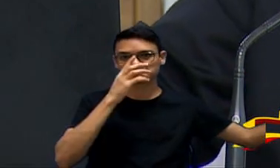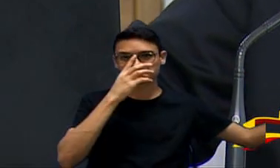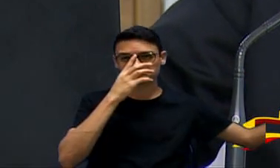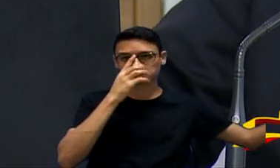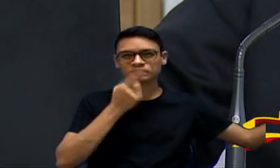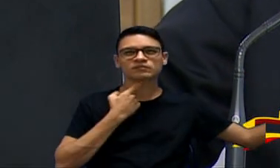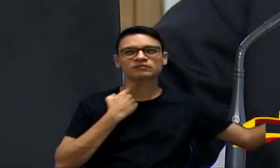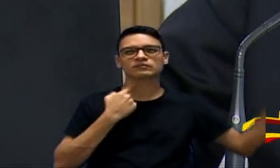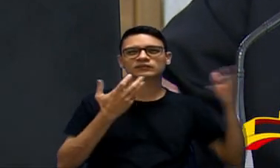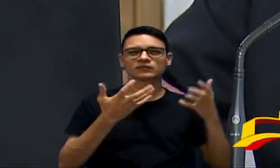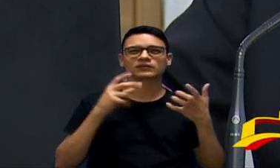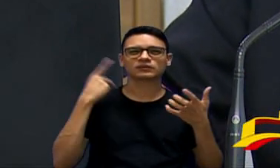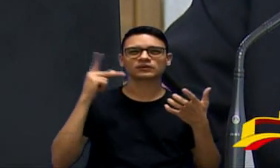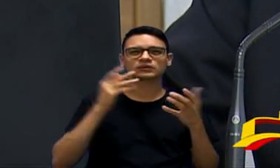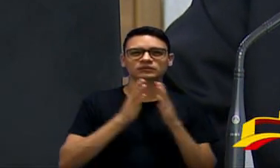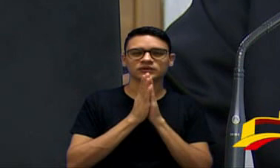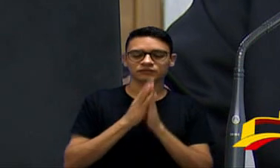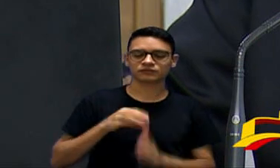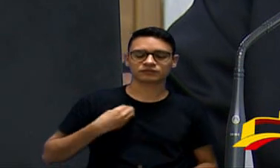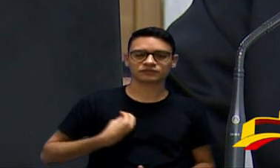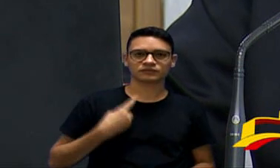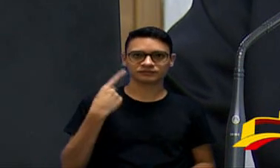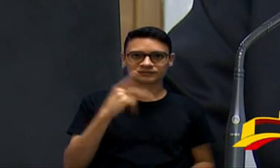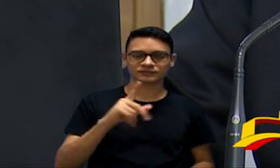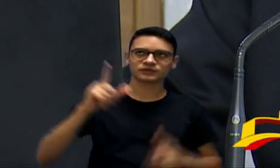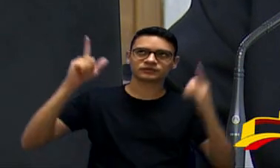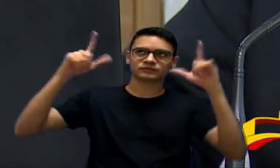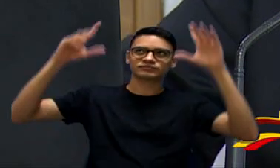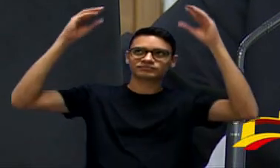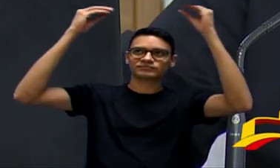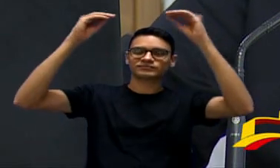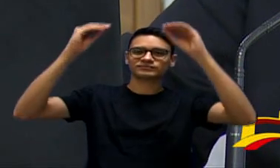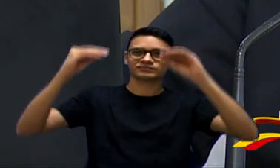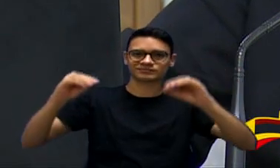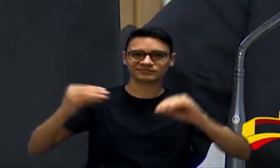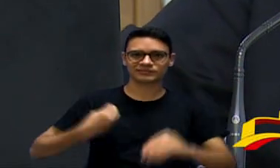Gostaria que os vereadores confirmassem a presença no painel.